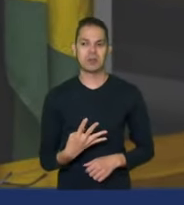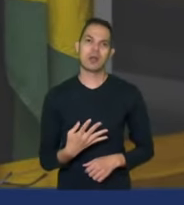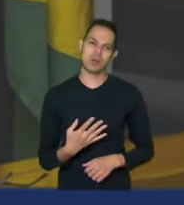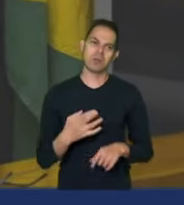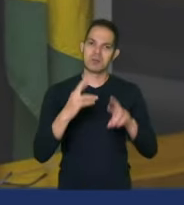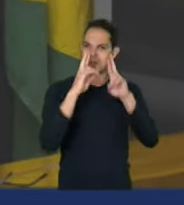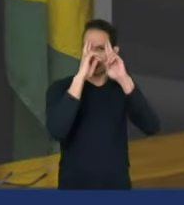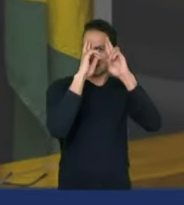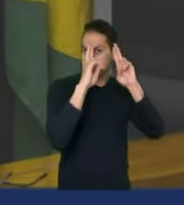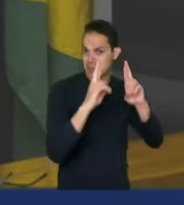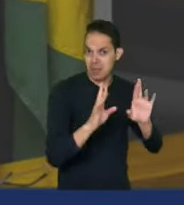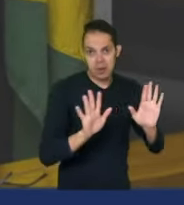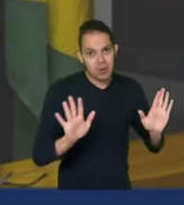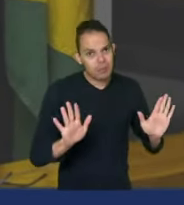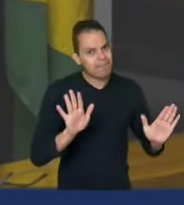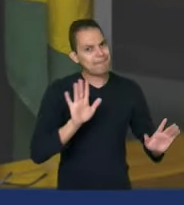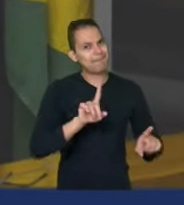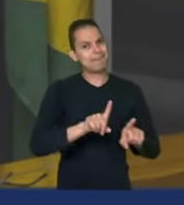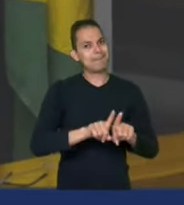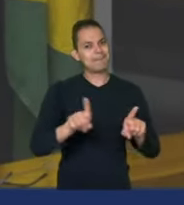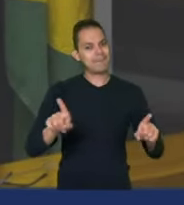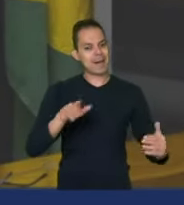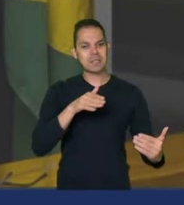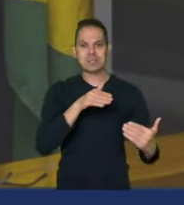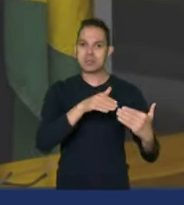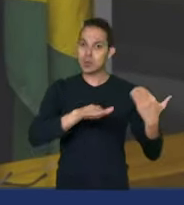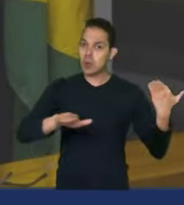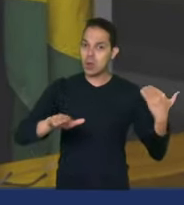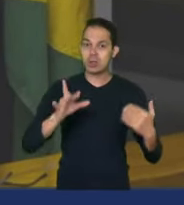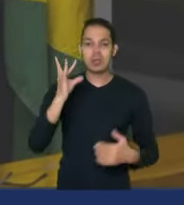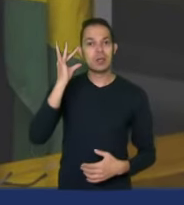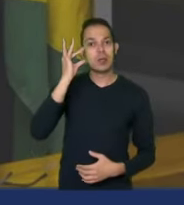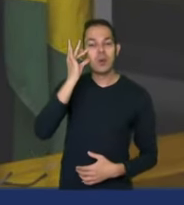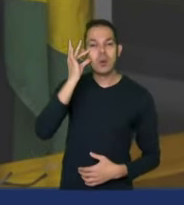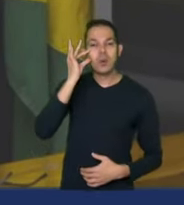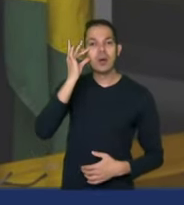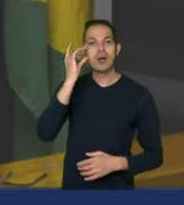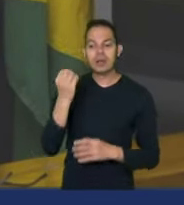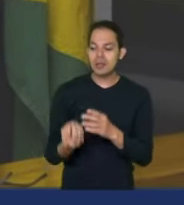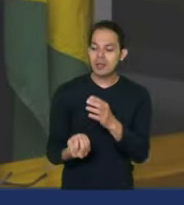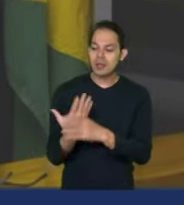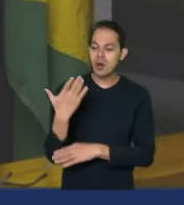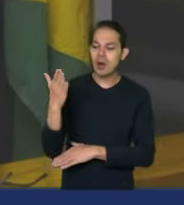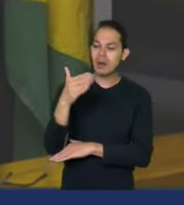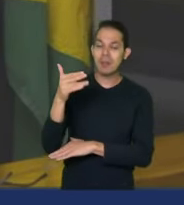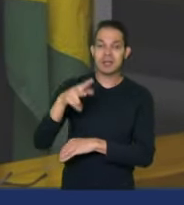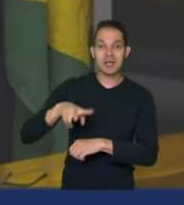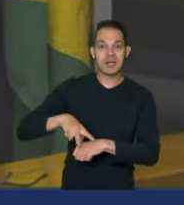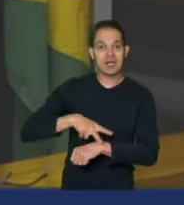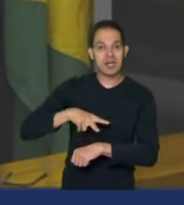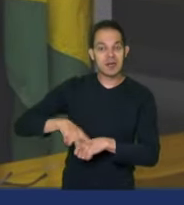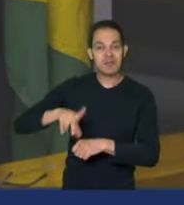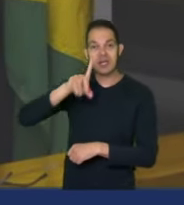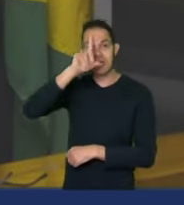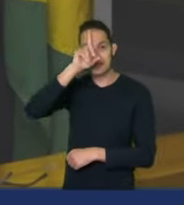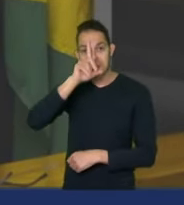concordo, da presidenta Dilma, criou-se na energia a bandeira verde, amarela e